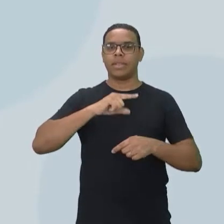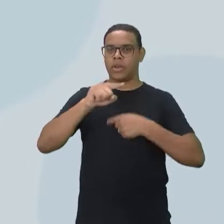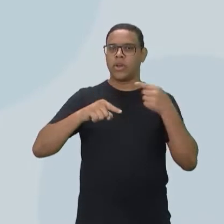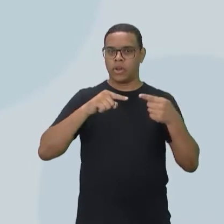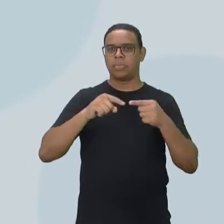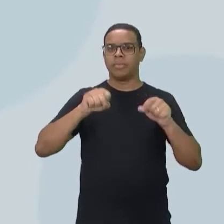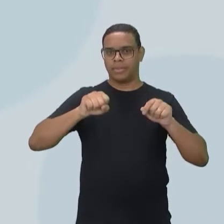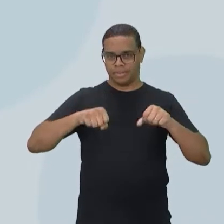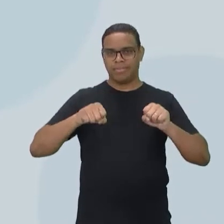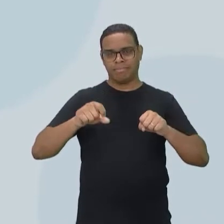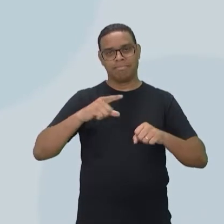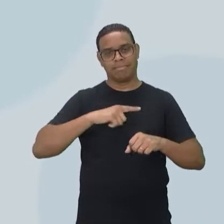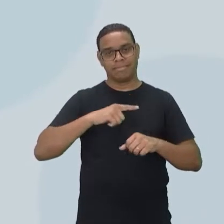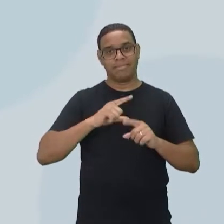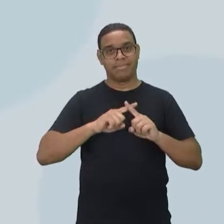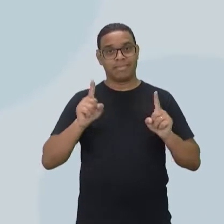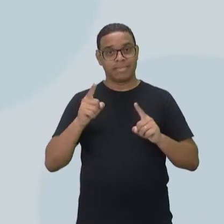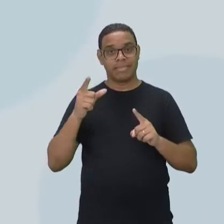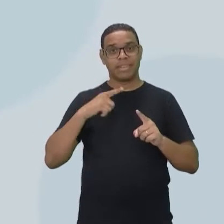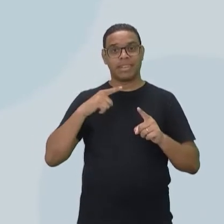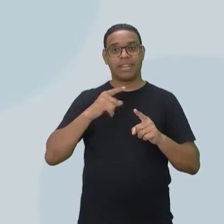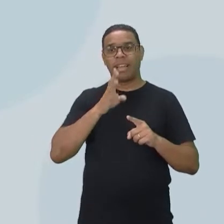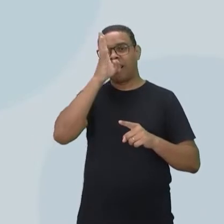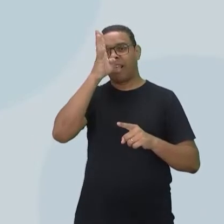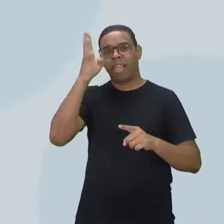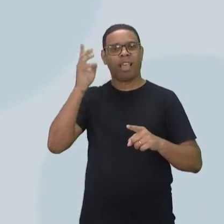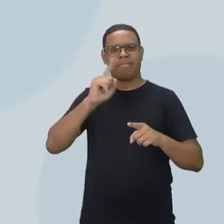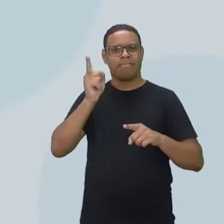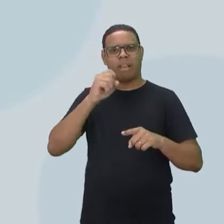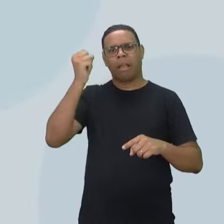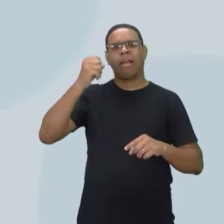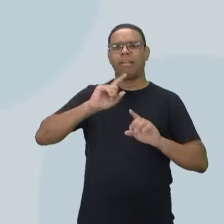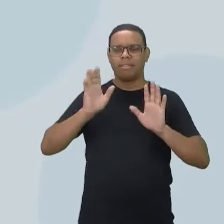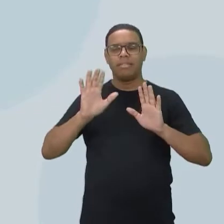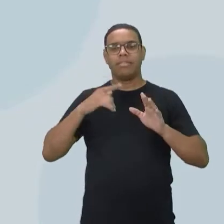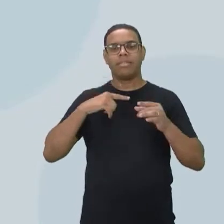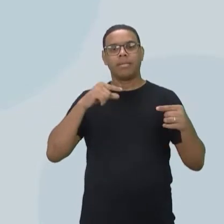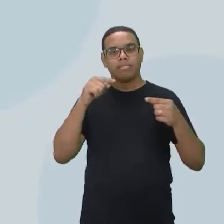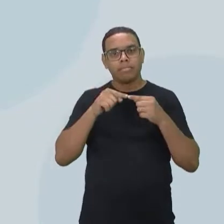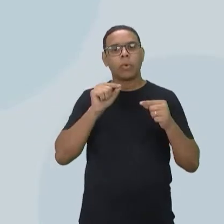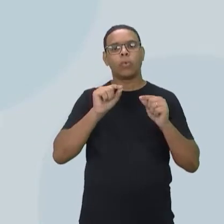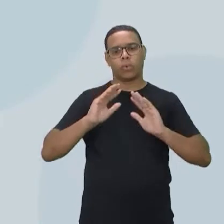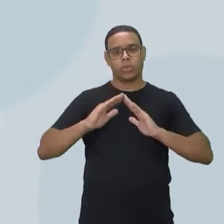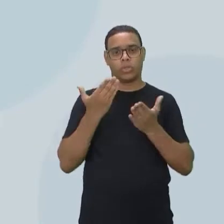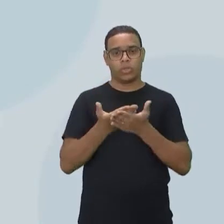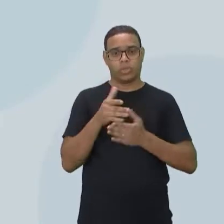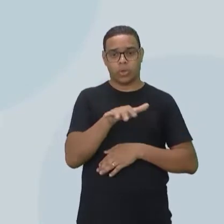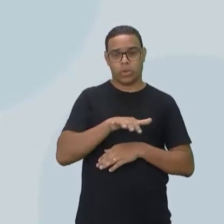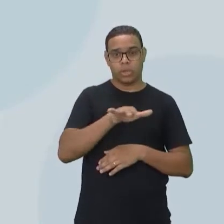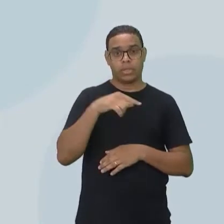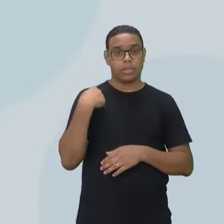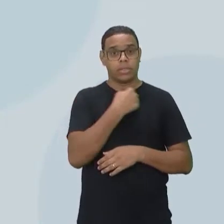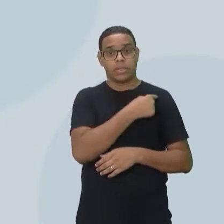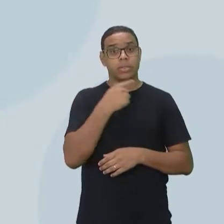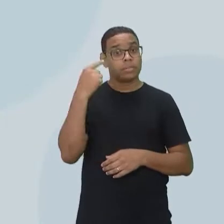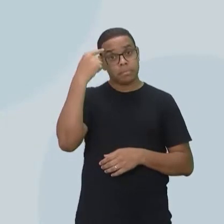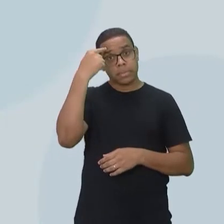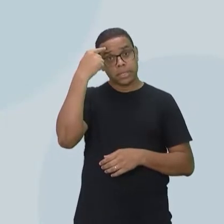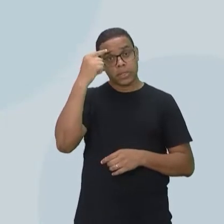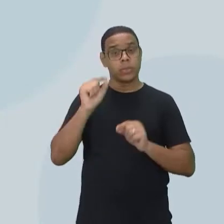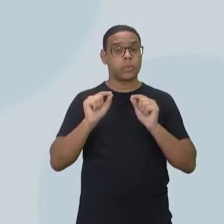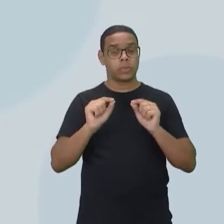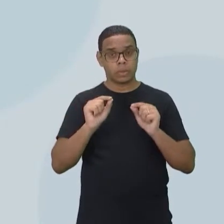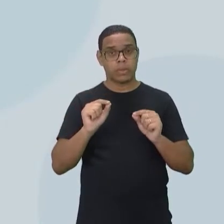porquê também, né? Não é uma coisa desconexa da realidade da escola. Então, a gente está pensando aqui